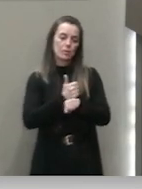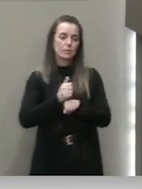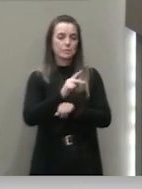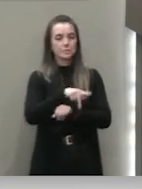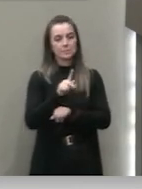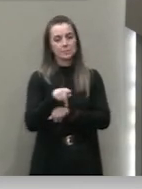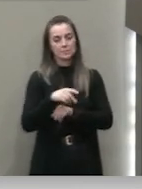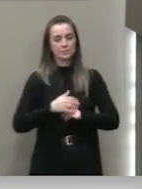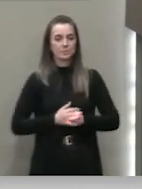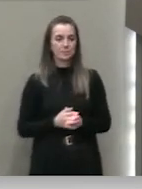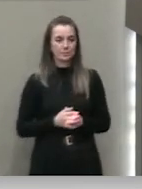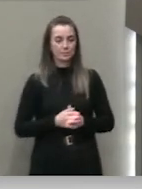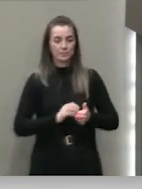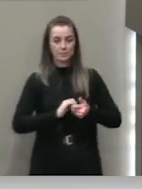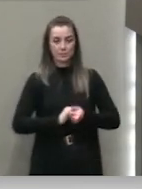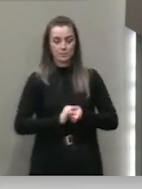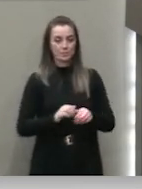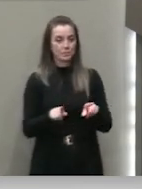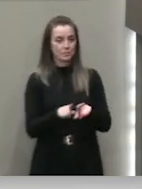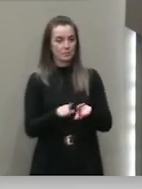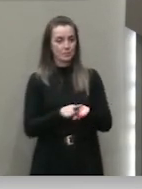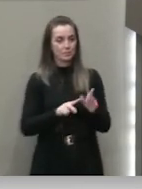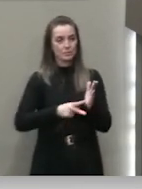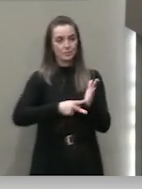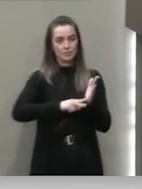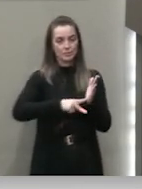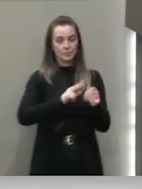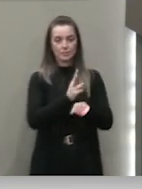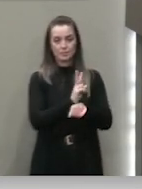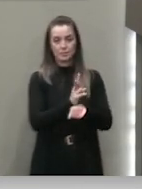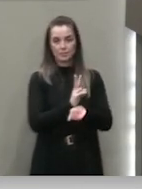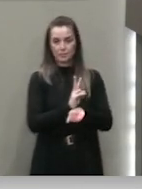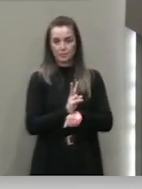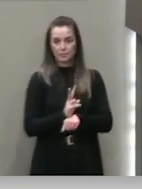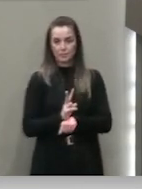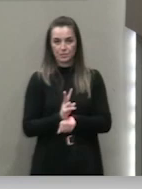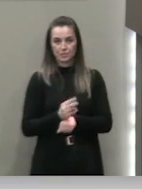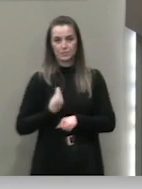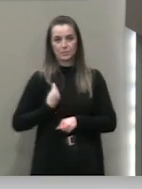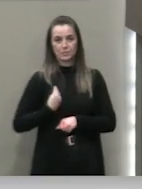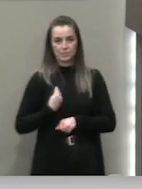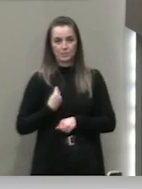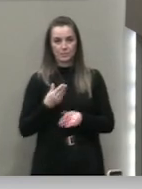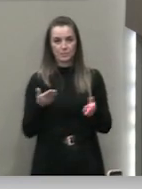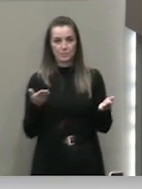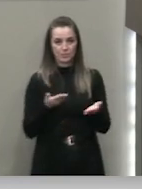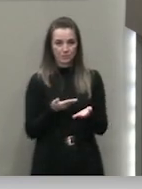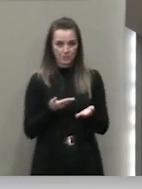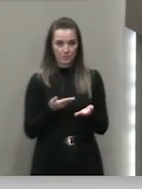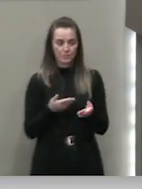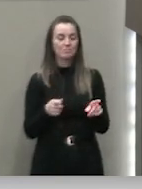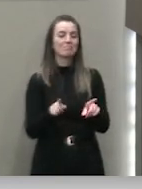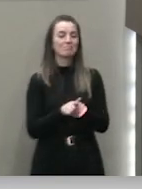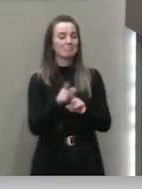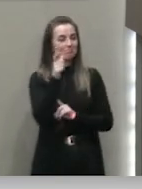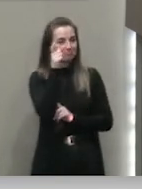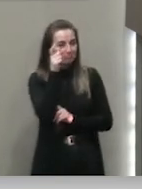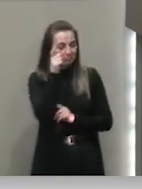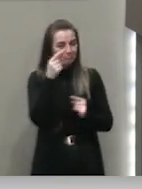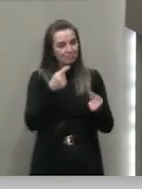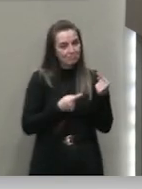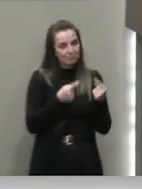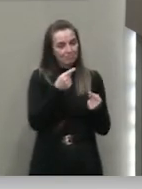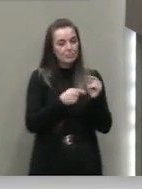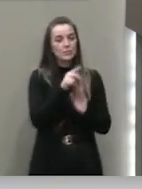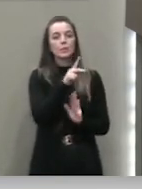professores. Quero cumprimentar também o Sindicato dos Vigilantes, que estão presentes, que estarão aí acompanhando a discussão